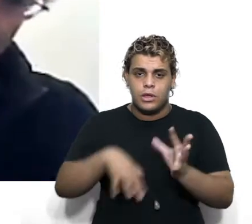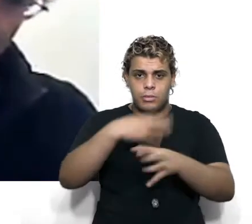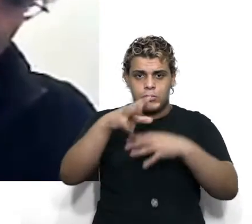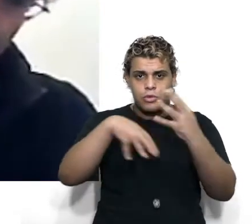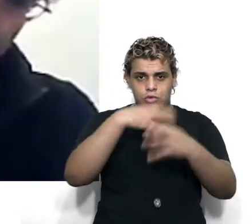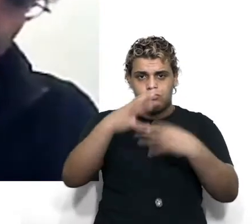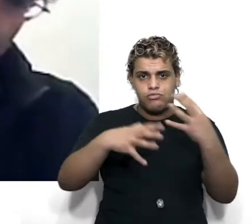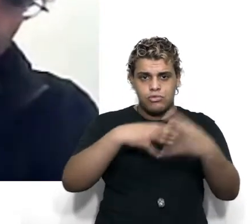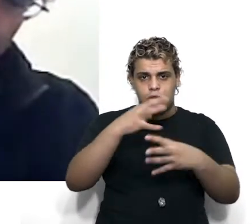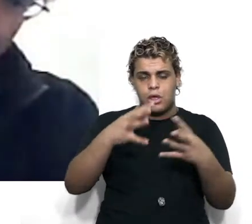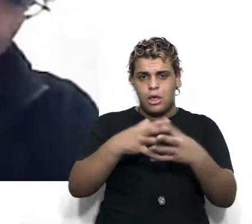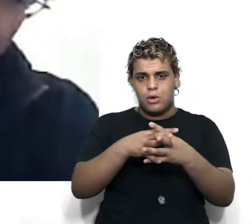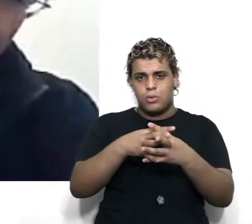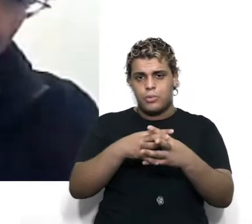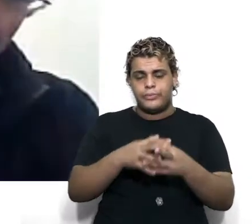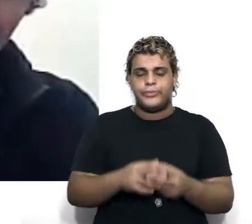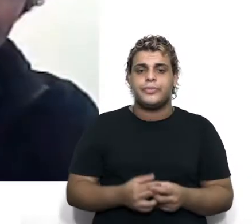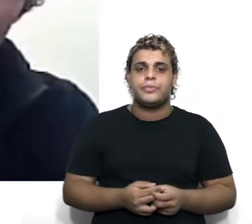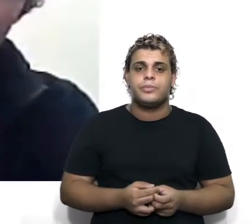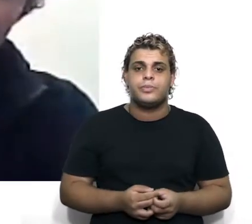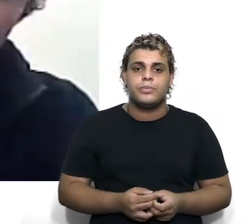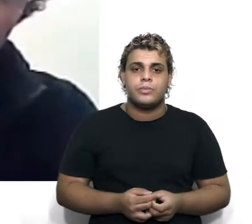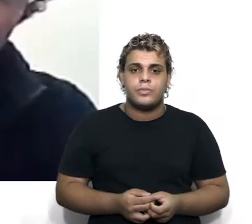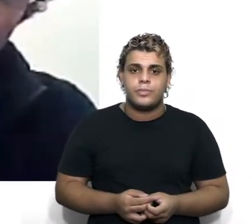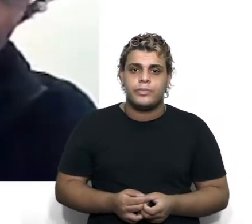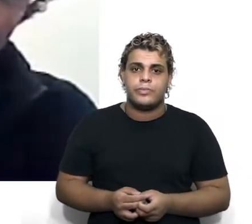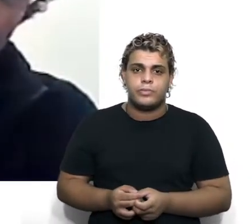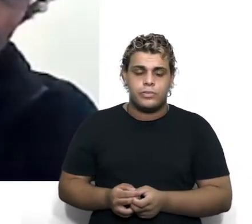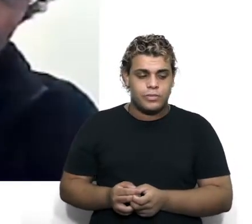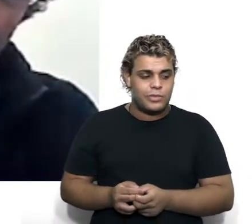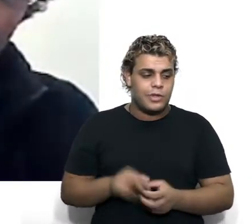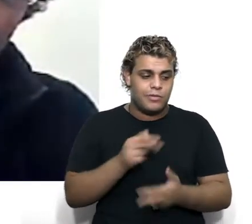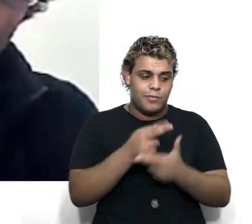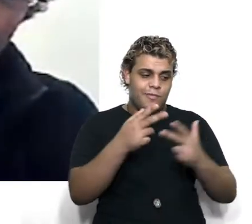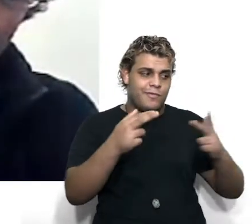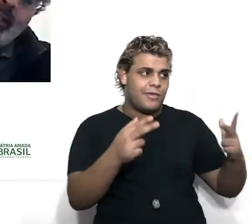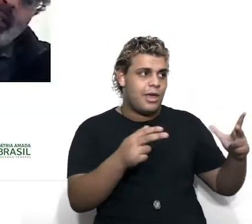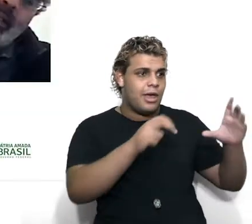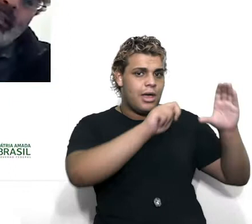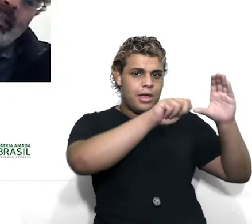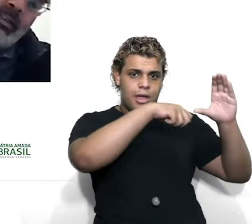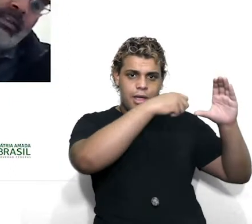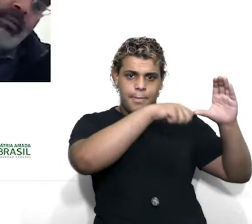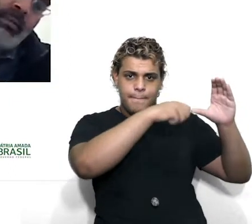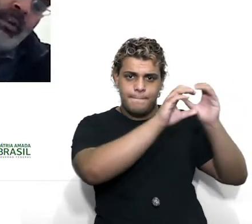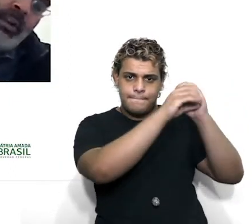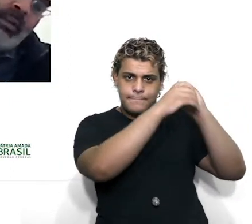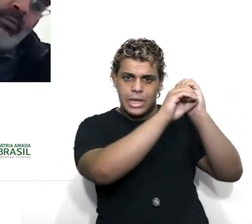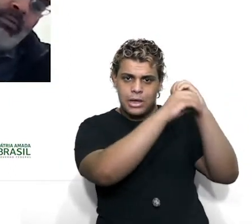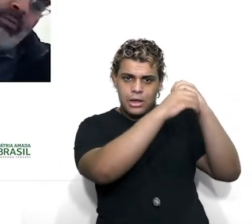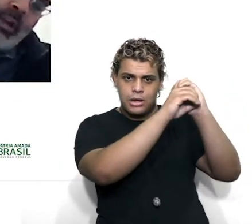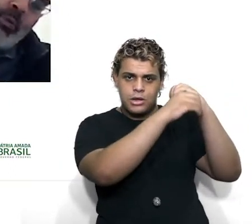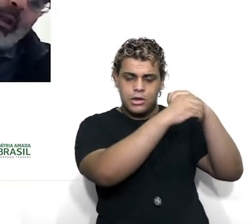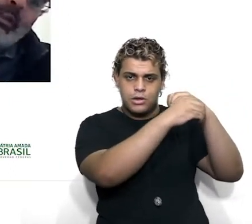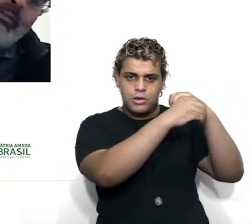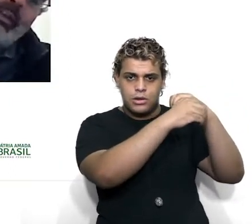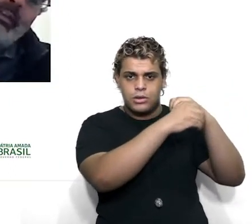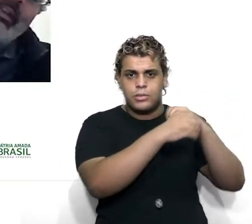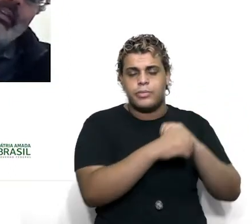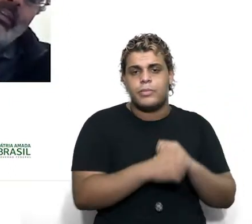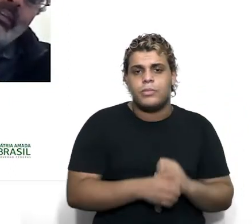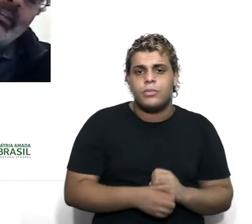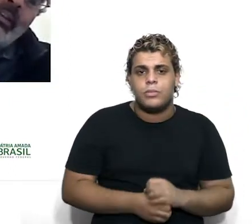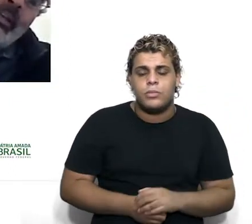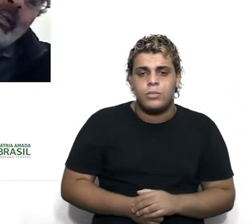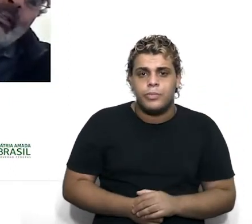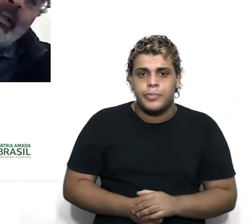mas... Gonçalo segura o livro aberto, mostrando imagens. Imagens dos facialistas, que é um coletivo